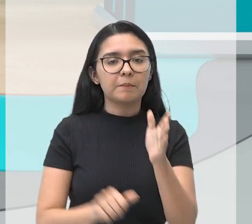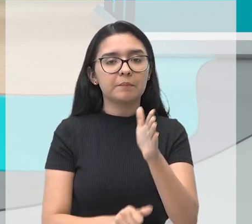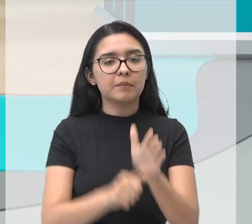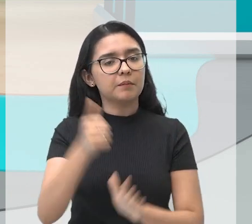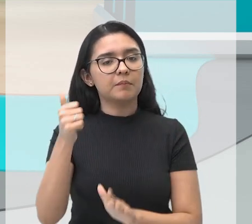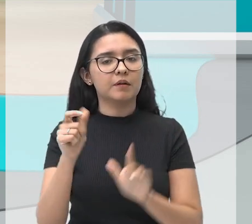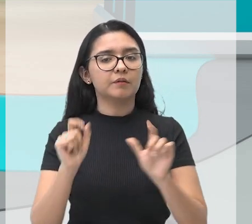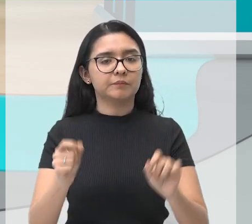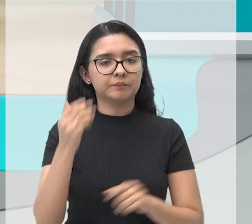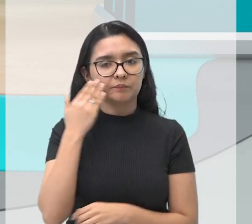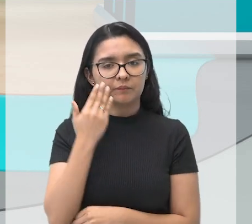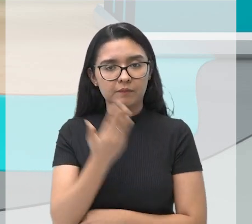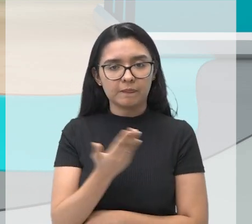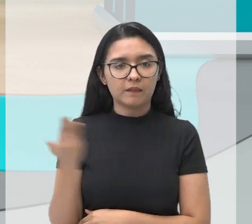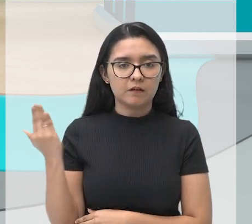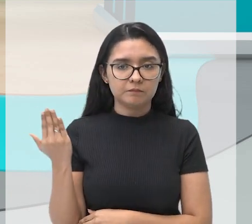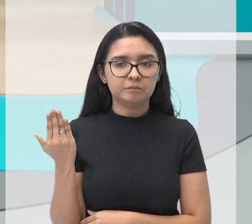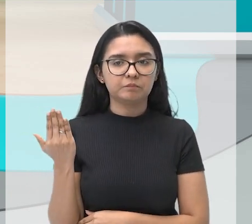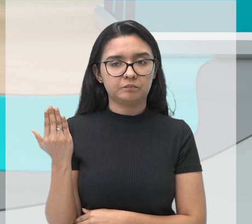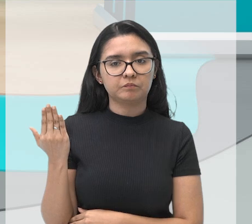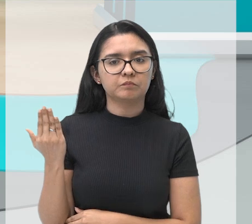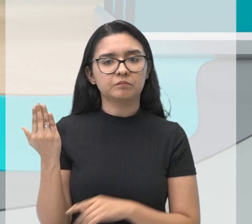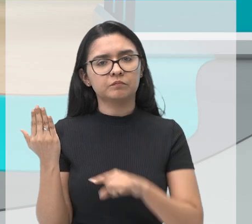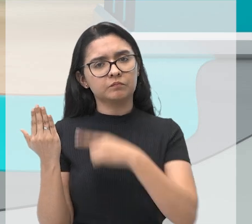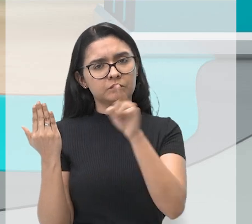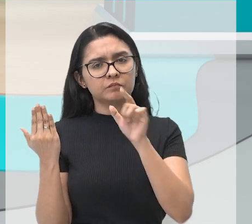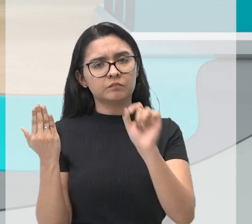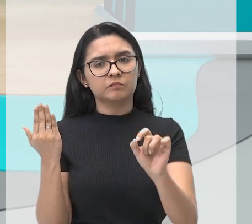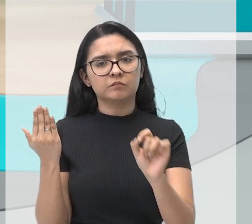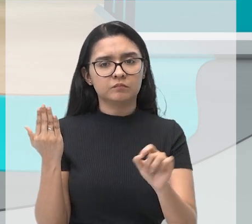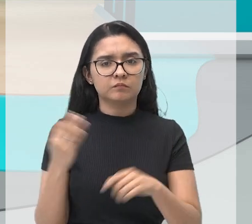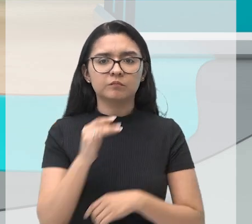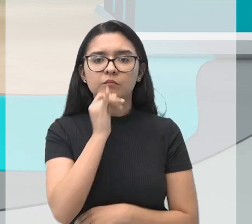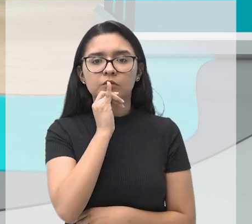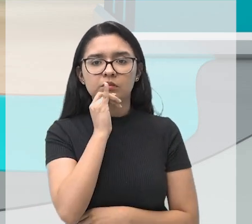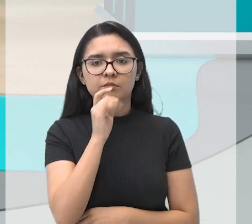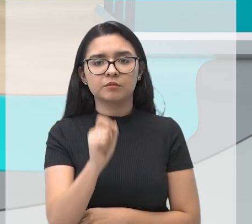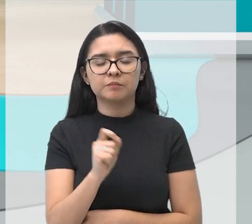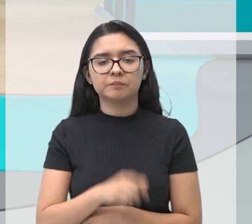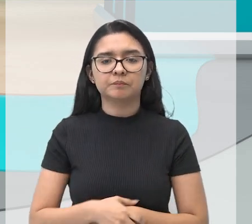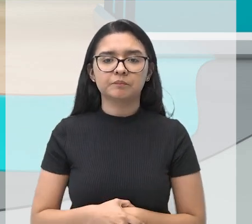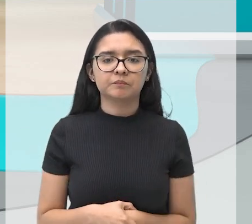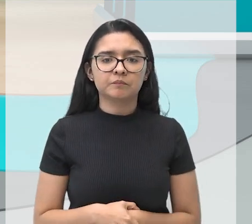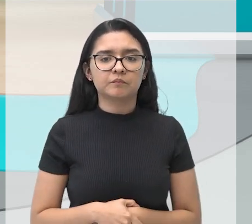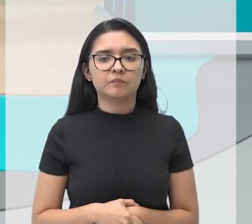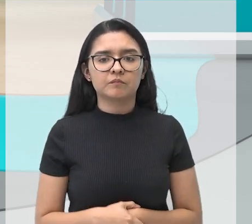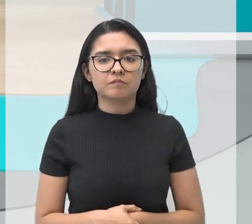delas é essa que aparece. Você já se perguntou, por exemplo,